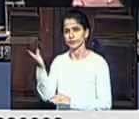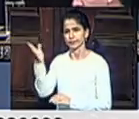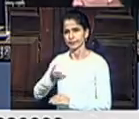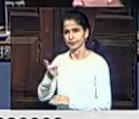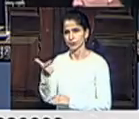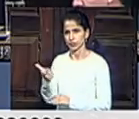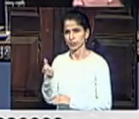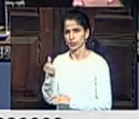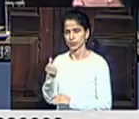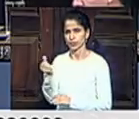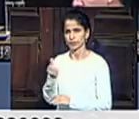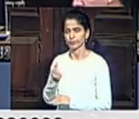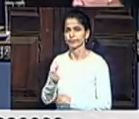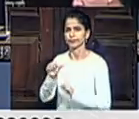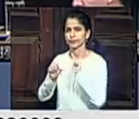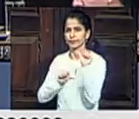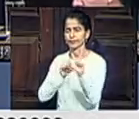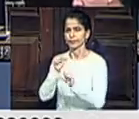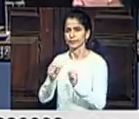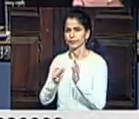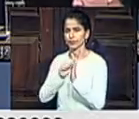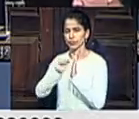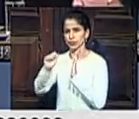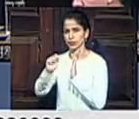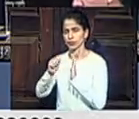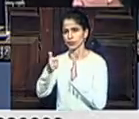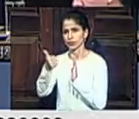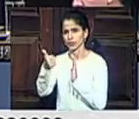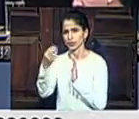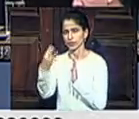42/2016, que altera o artigo 14 da Lei